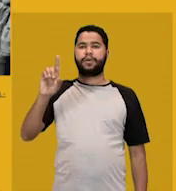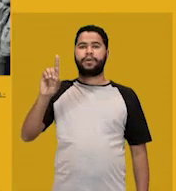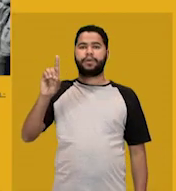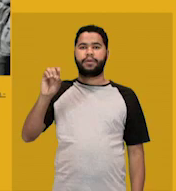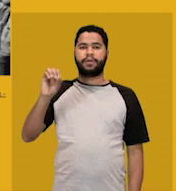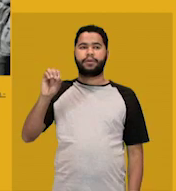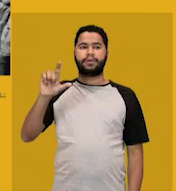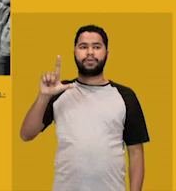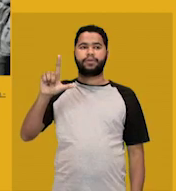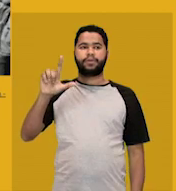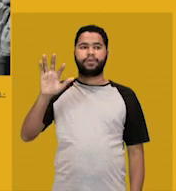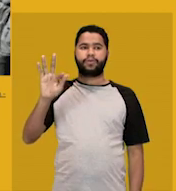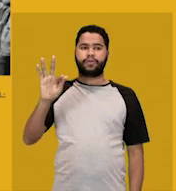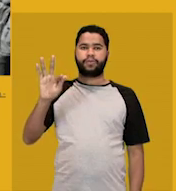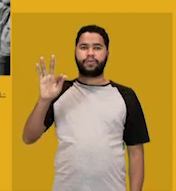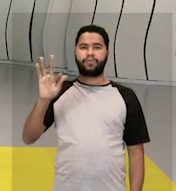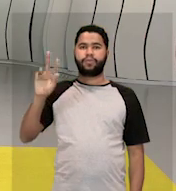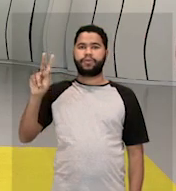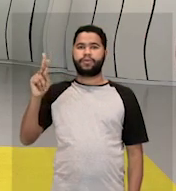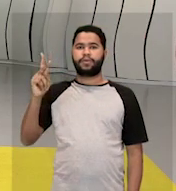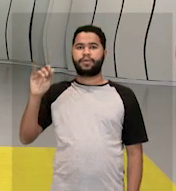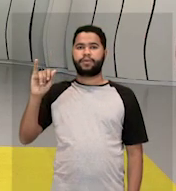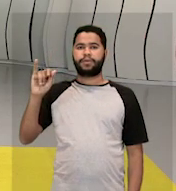de suas aparições.